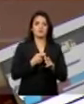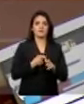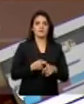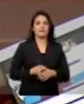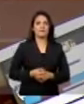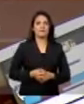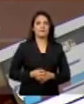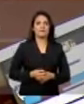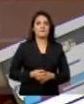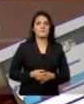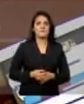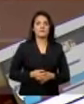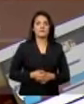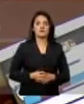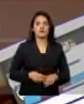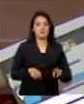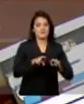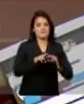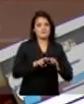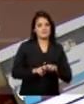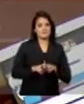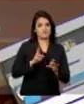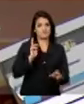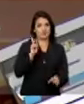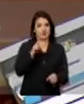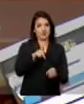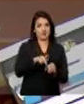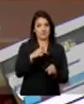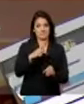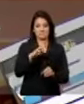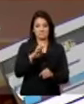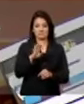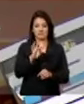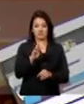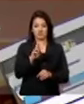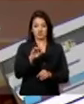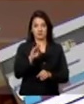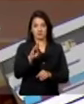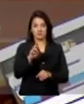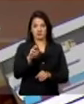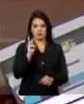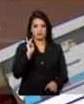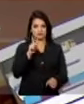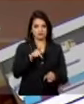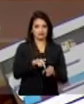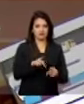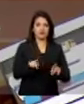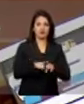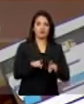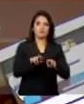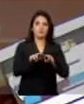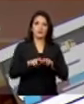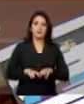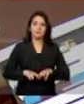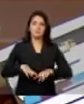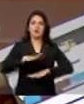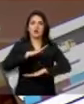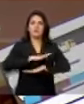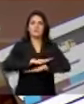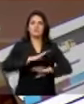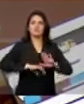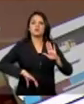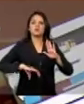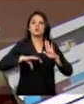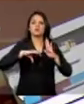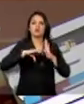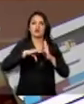respectivamente, pela Petrobras e pela mesa diretora do Senado Federal, e que implicaram, de